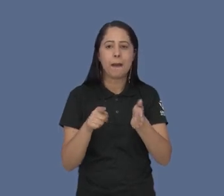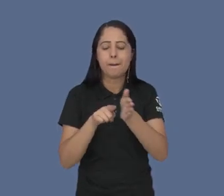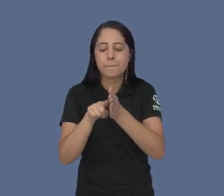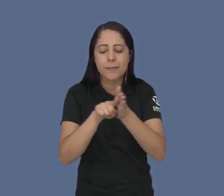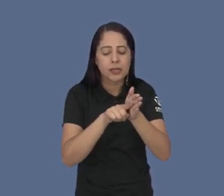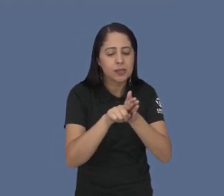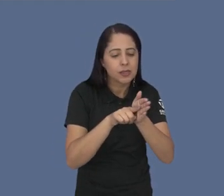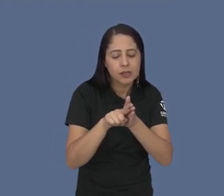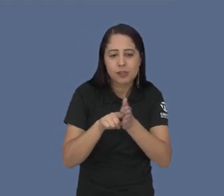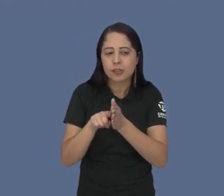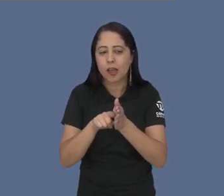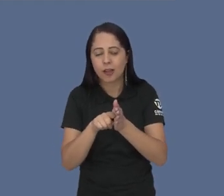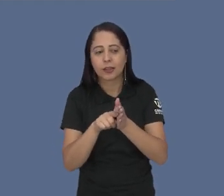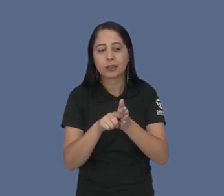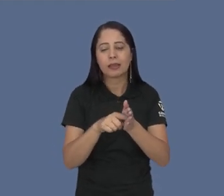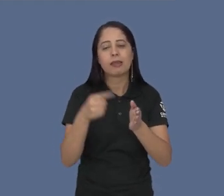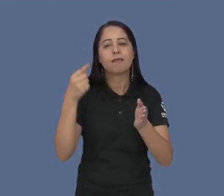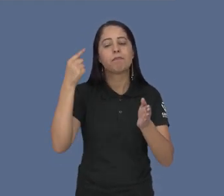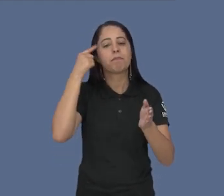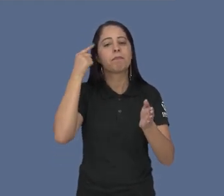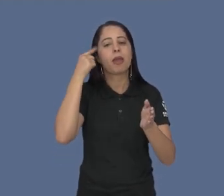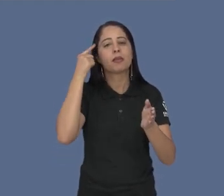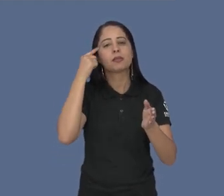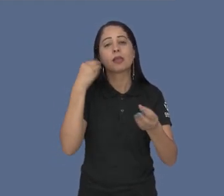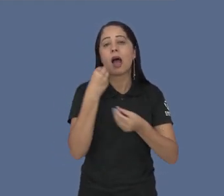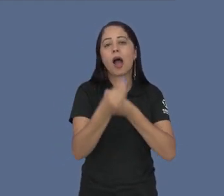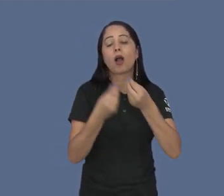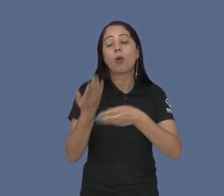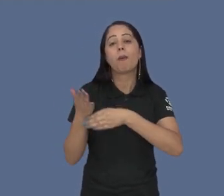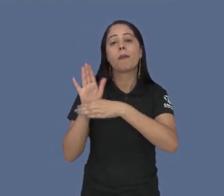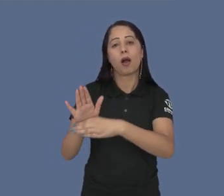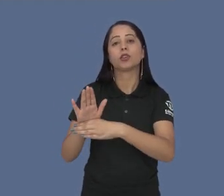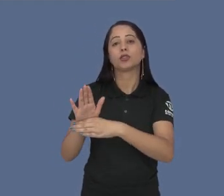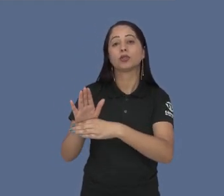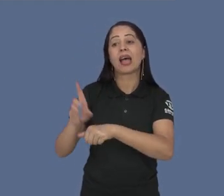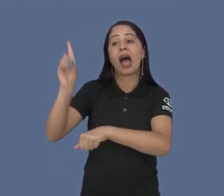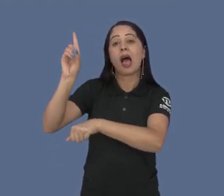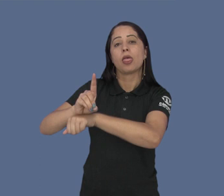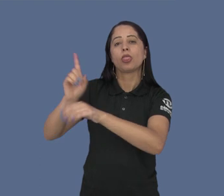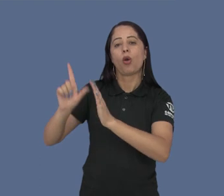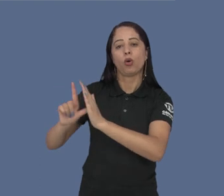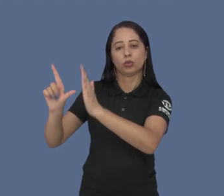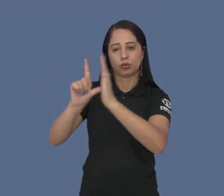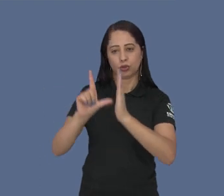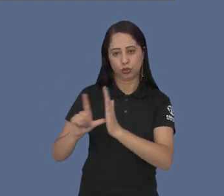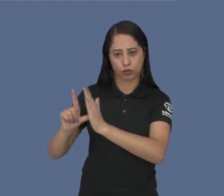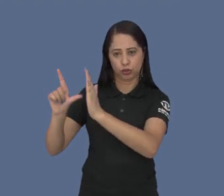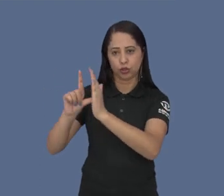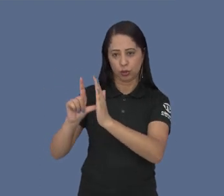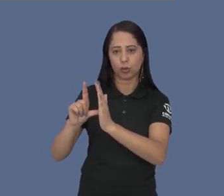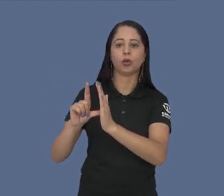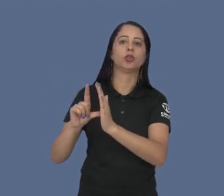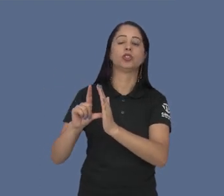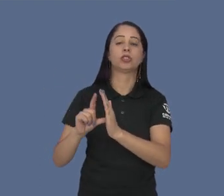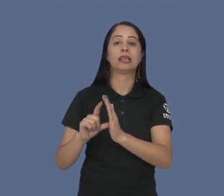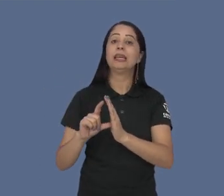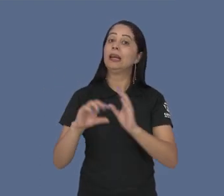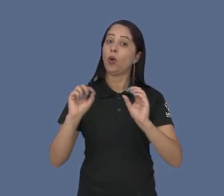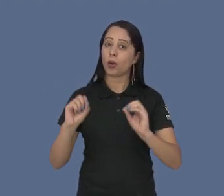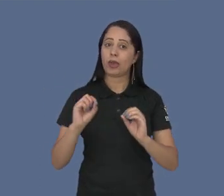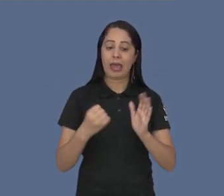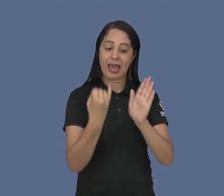prevê instituir uma política de estudos esforços no intuito de conceder benefícios fiscais aos profissionais afetados